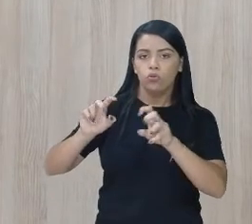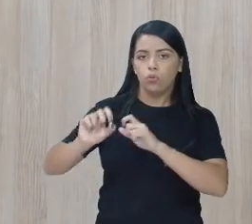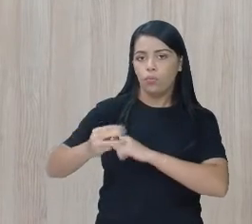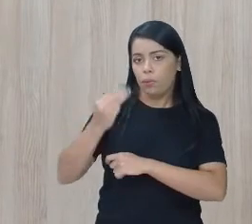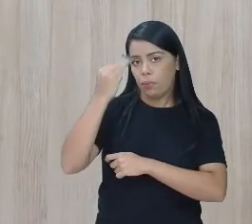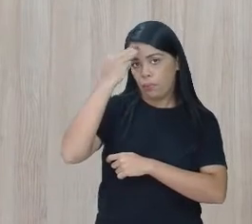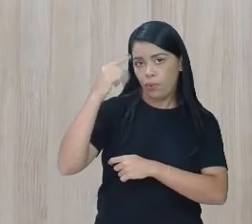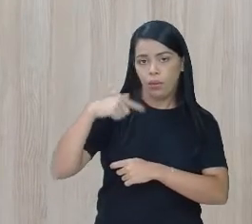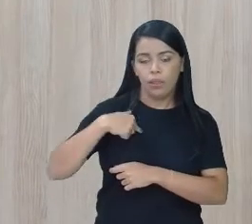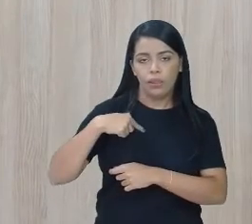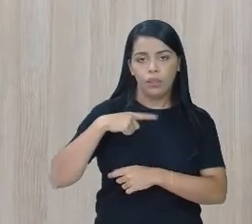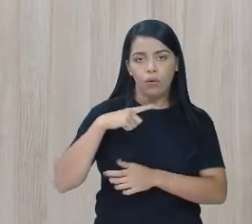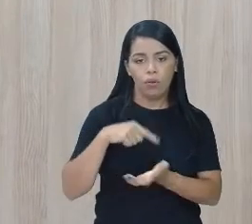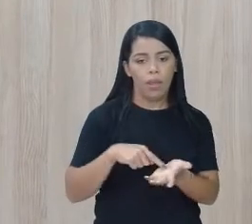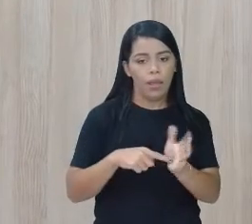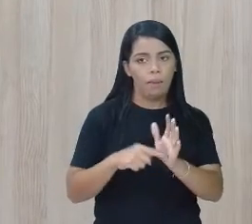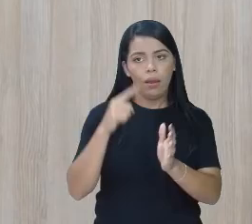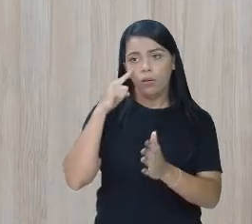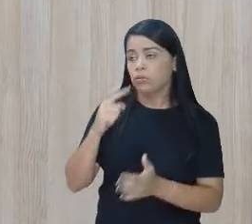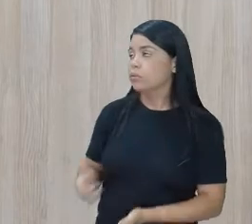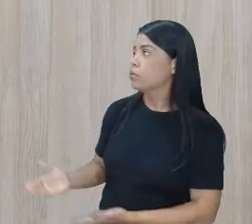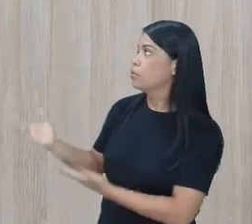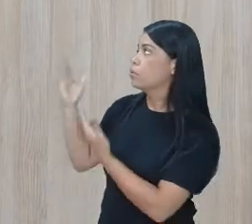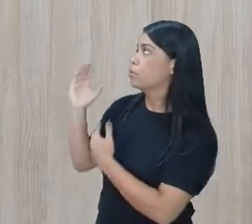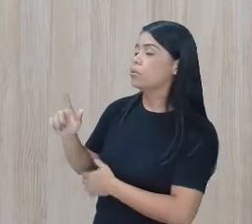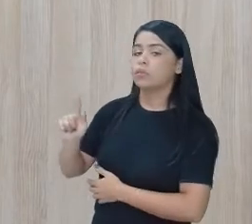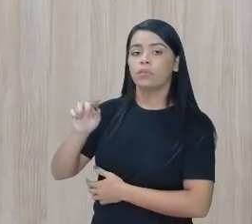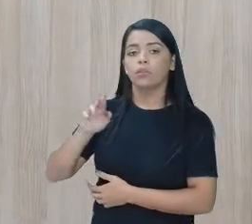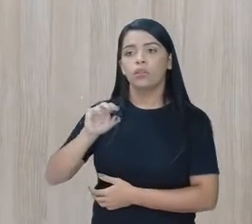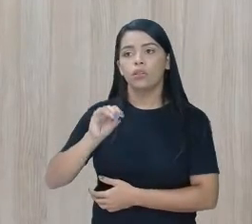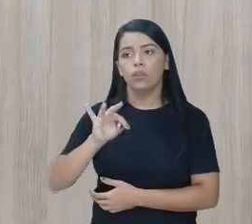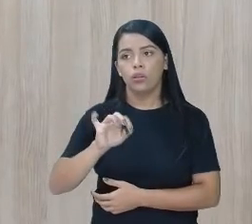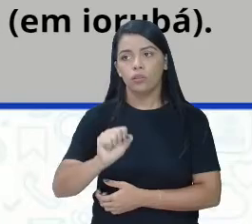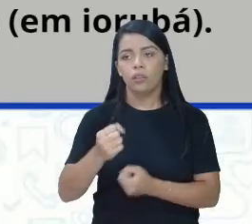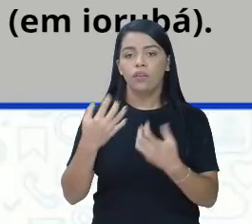a figura dos griots. O que são griots? Bora lá conhecer?